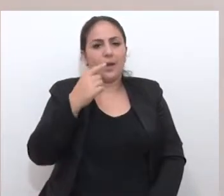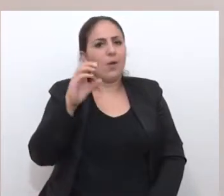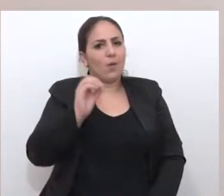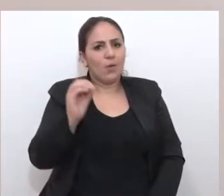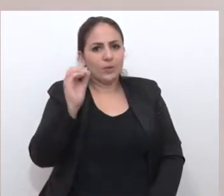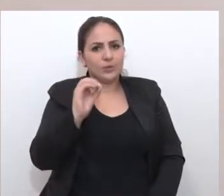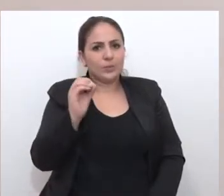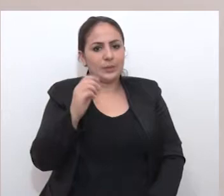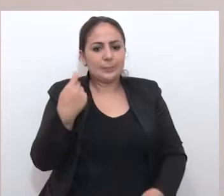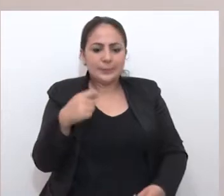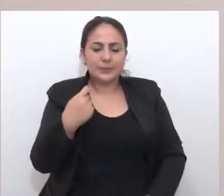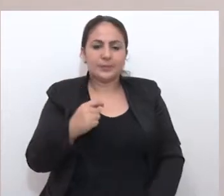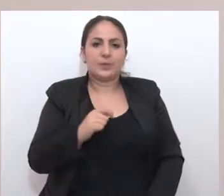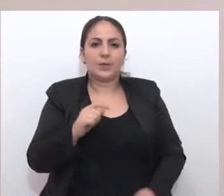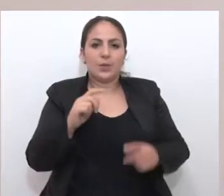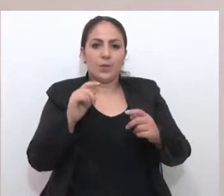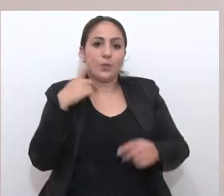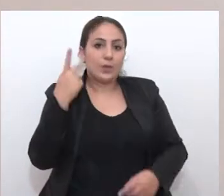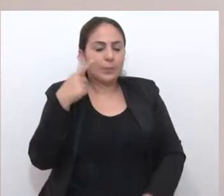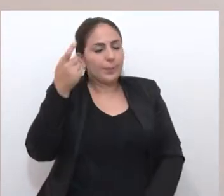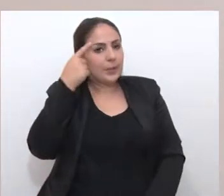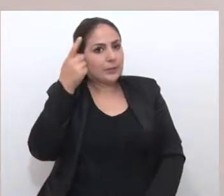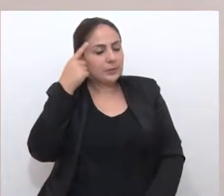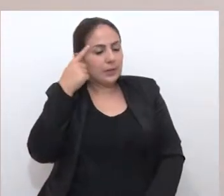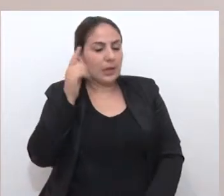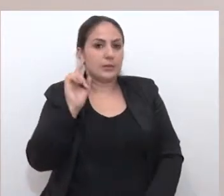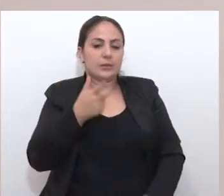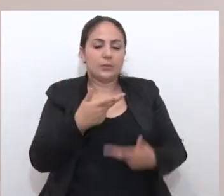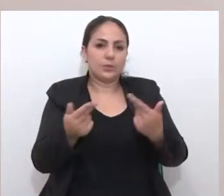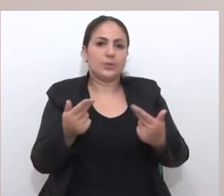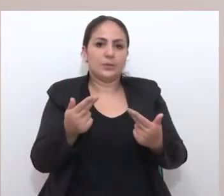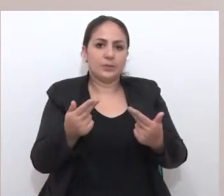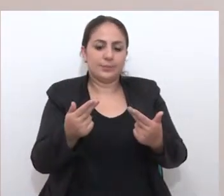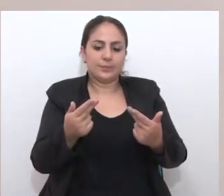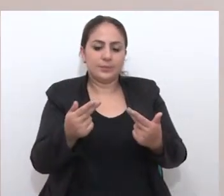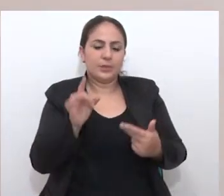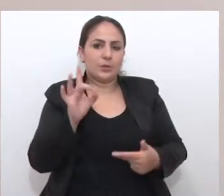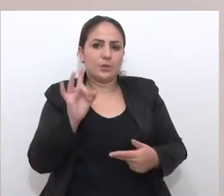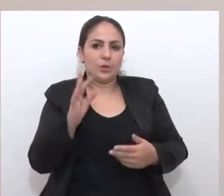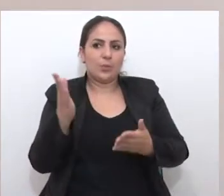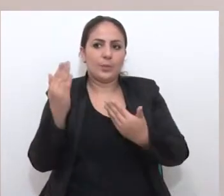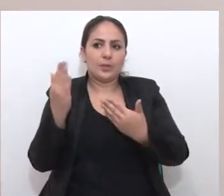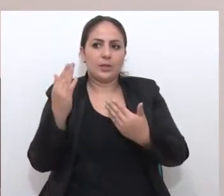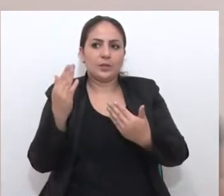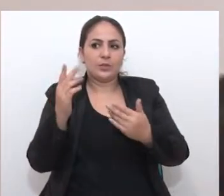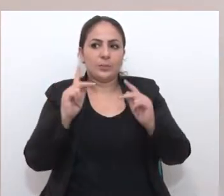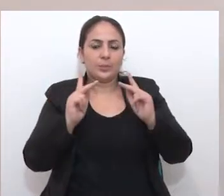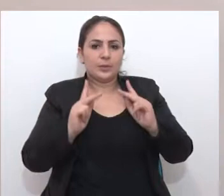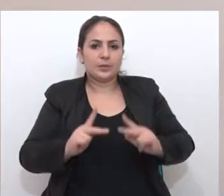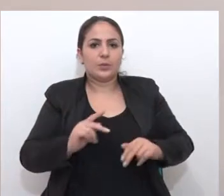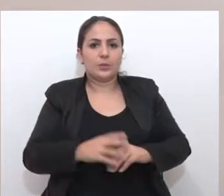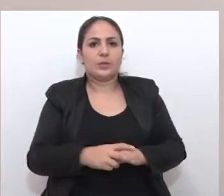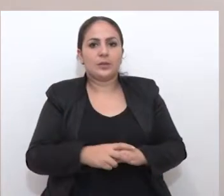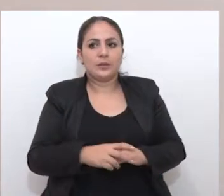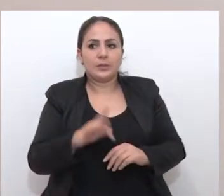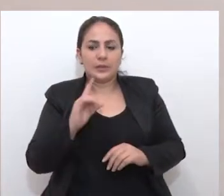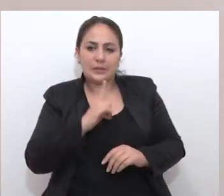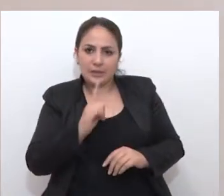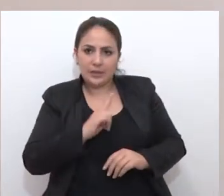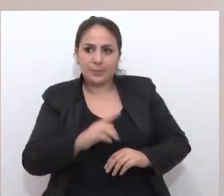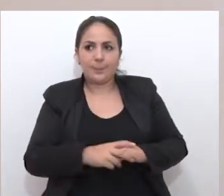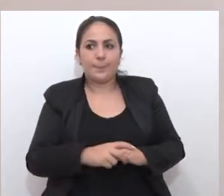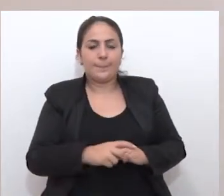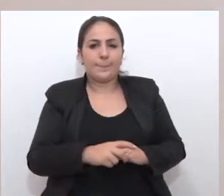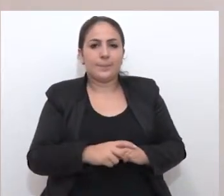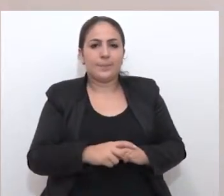ideia dele muito brilhante, uma pessoa que merece, né? Os vereadores tinham que pensar nisso, né? Não homenagear as pessoas porque elas